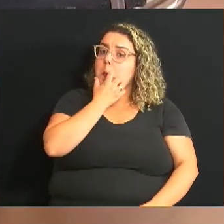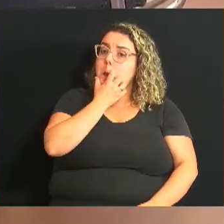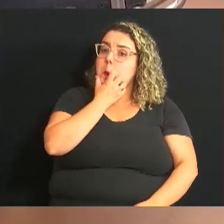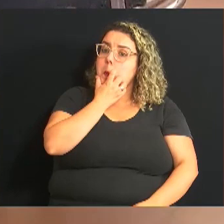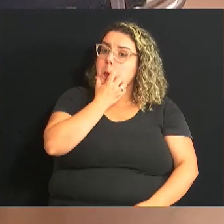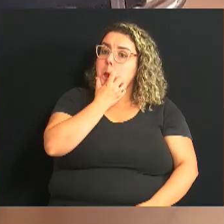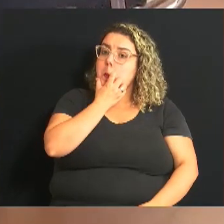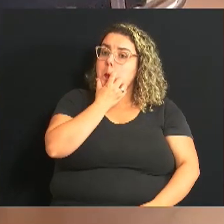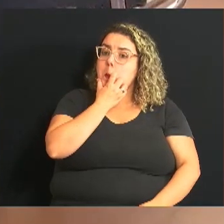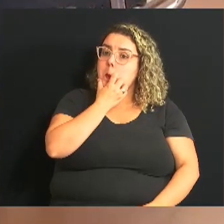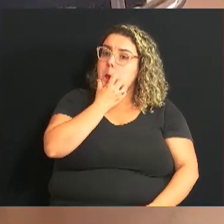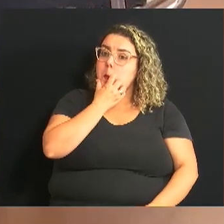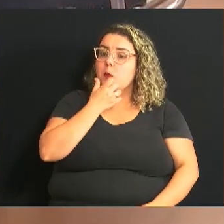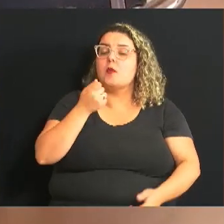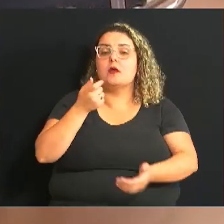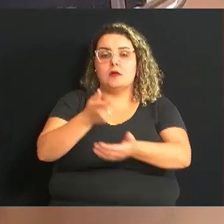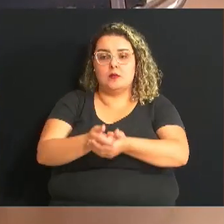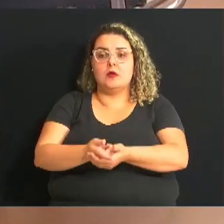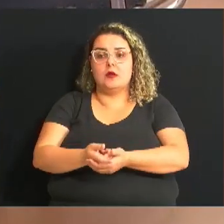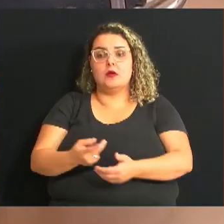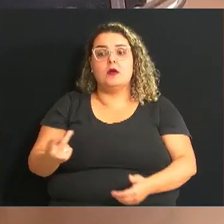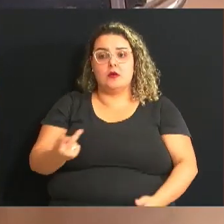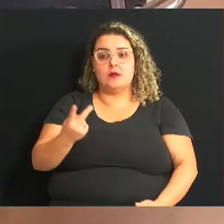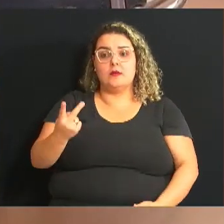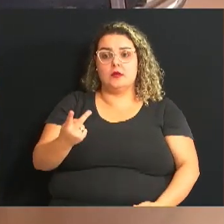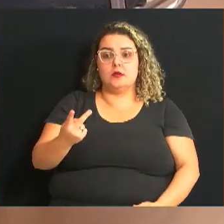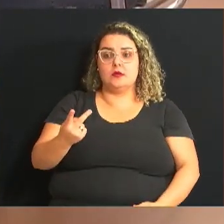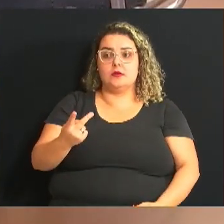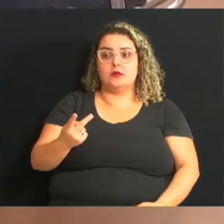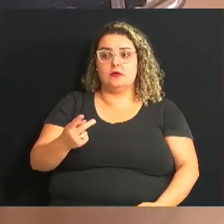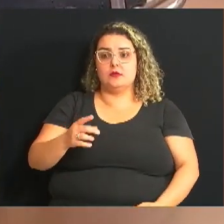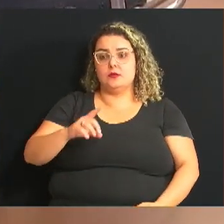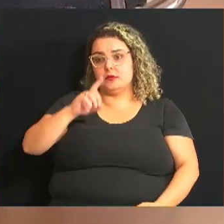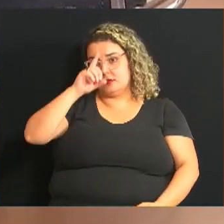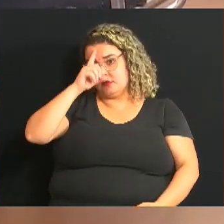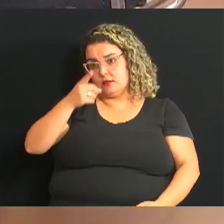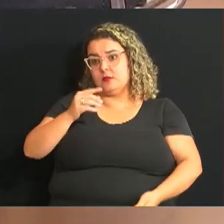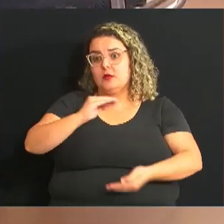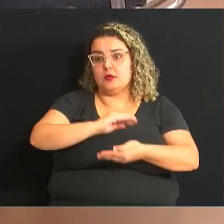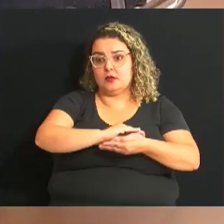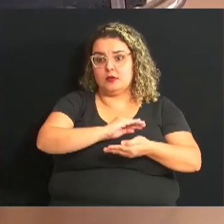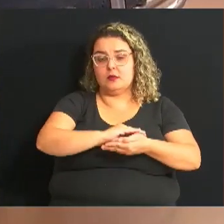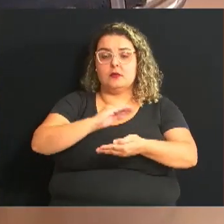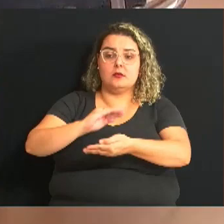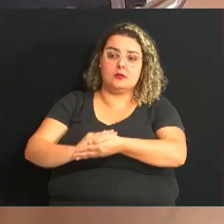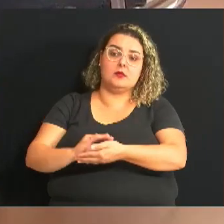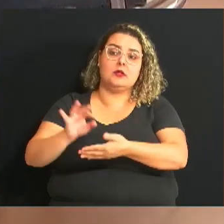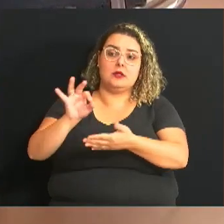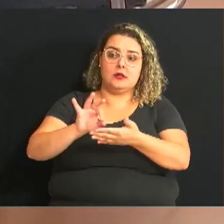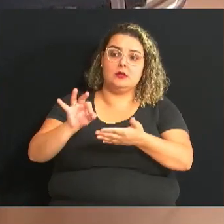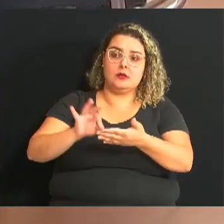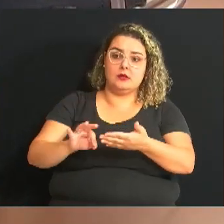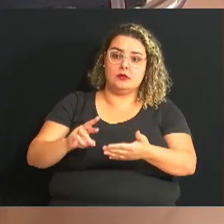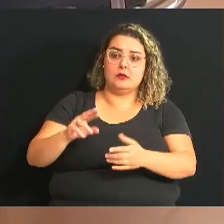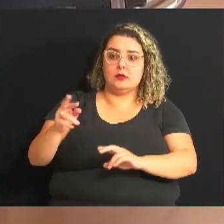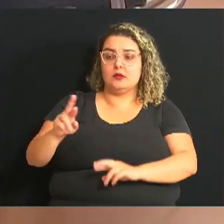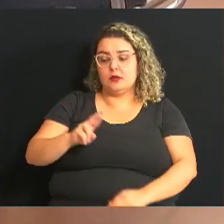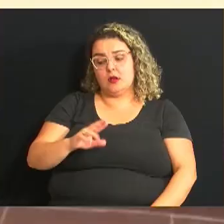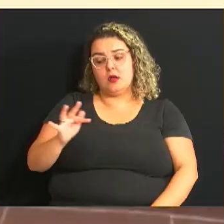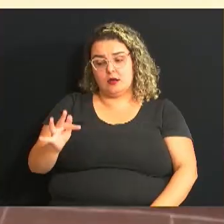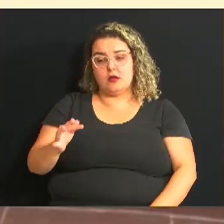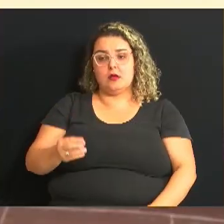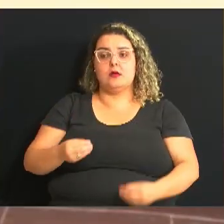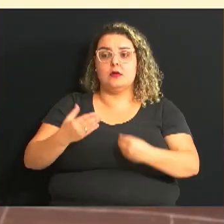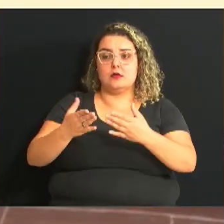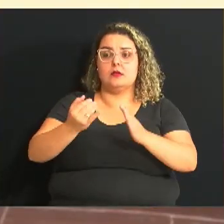vão restituir o valor do que elas destinaram para o fundo e com a correção que a Receita Federal daria ao